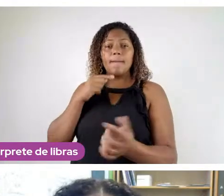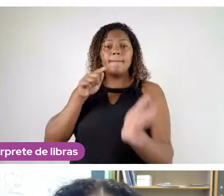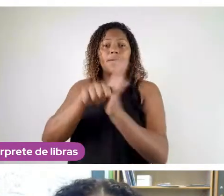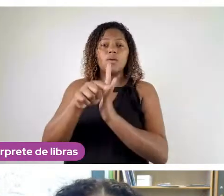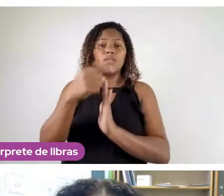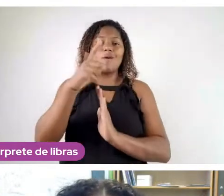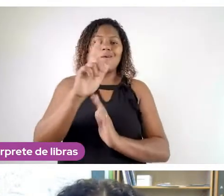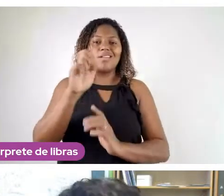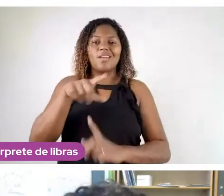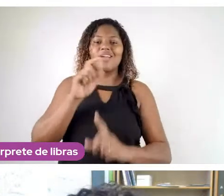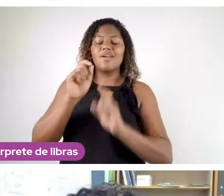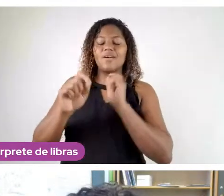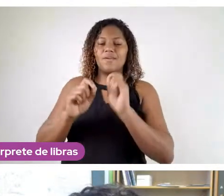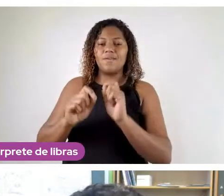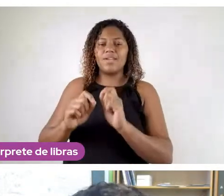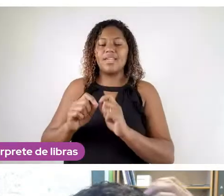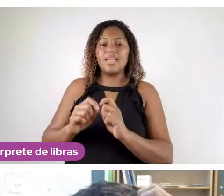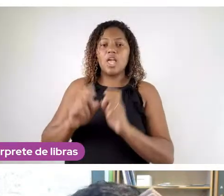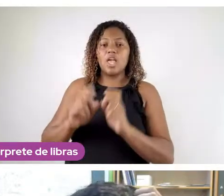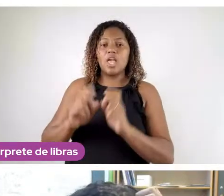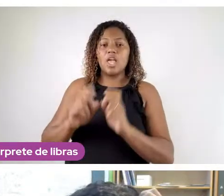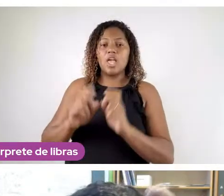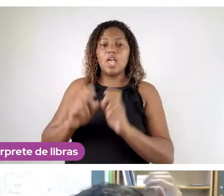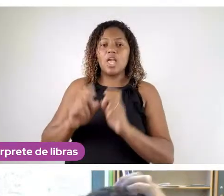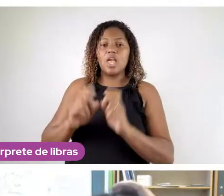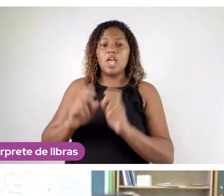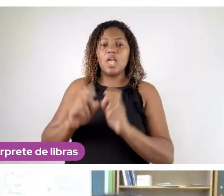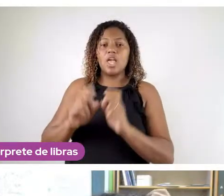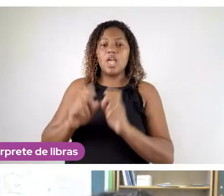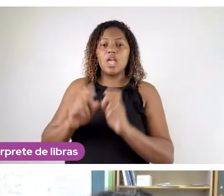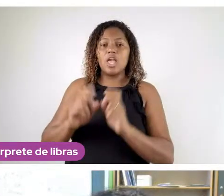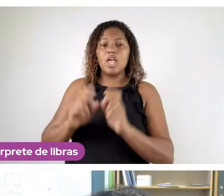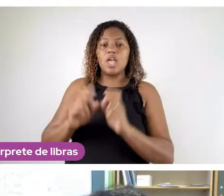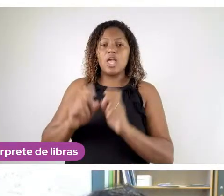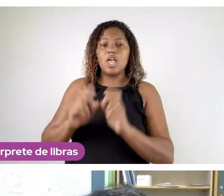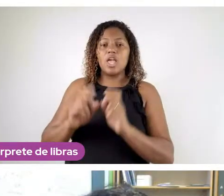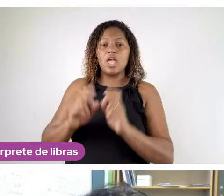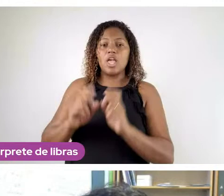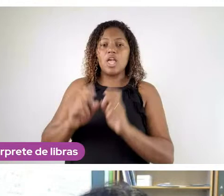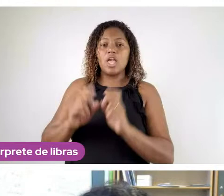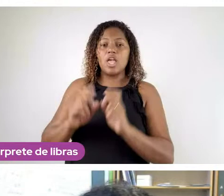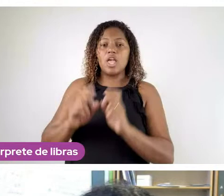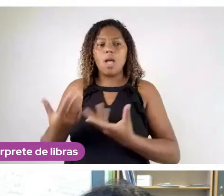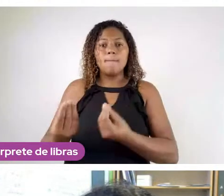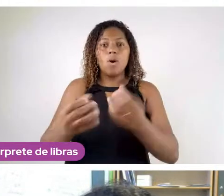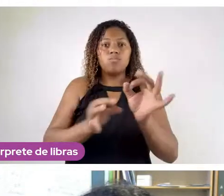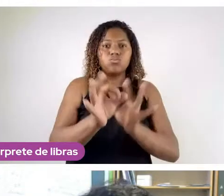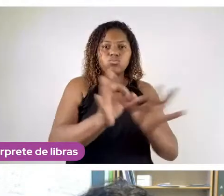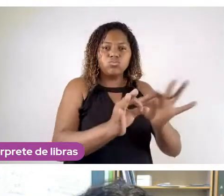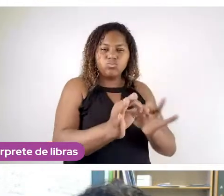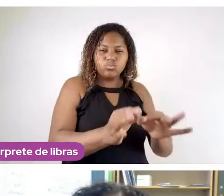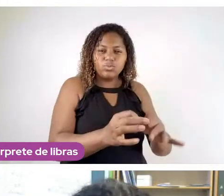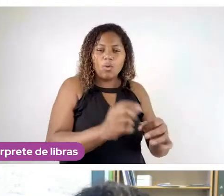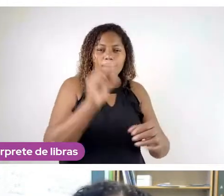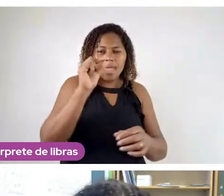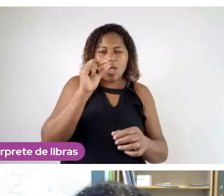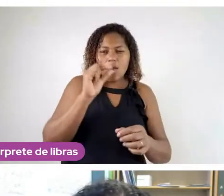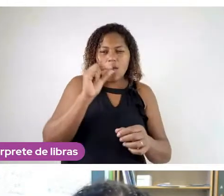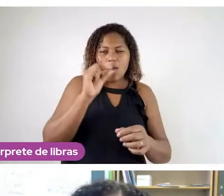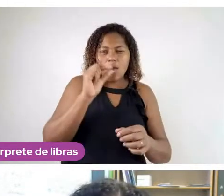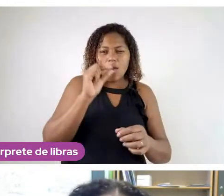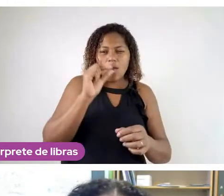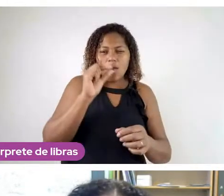você, Catarina, é justamente sobre os produtos naturais que muitas microalgas formadoras de florações,